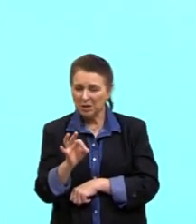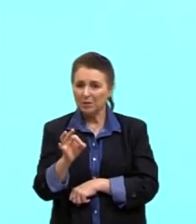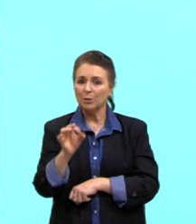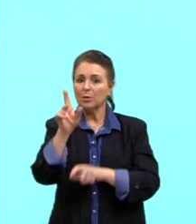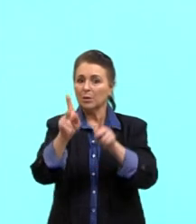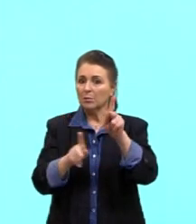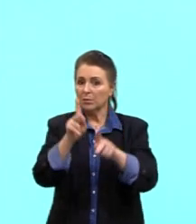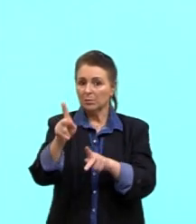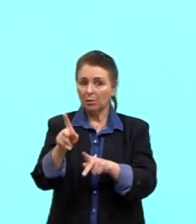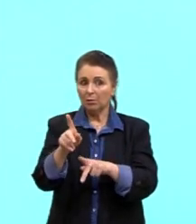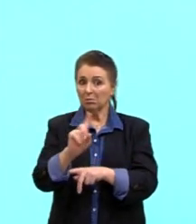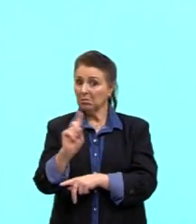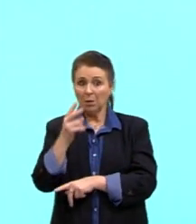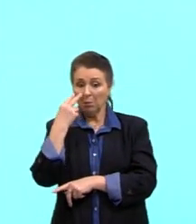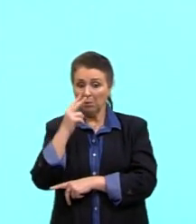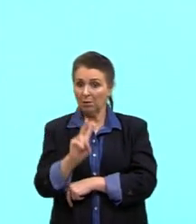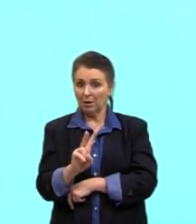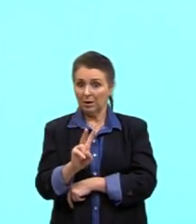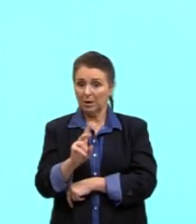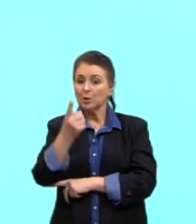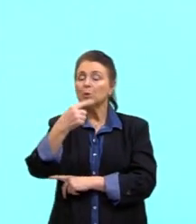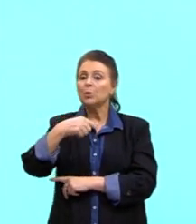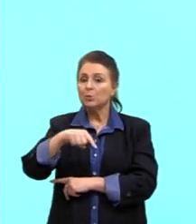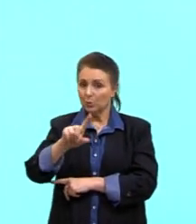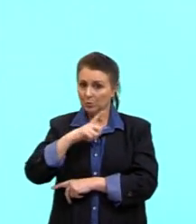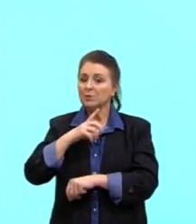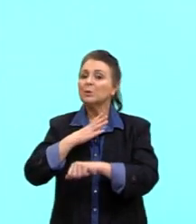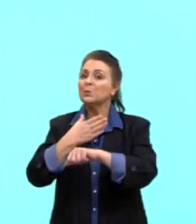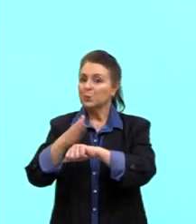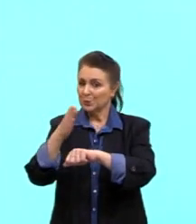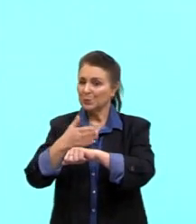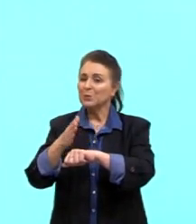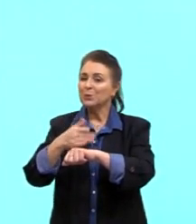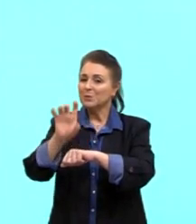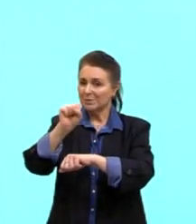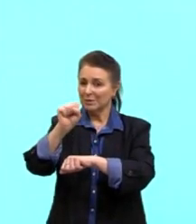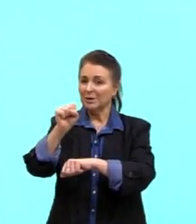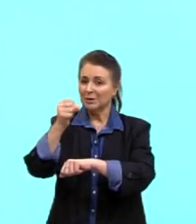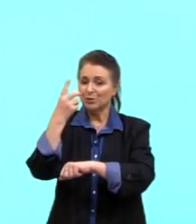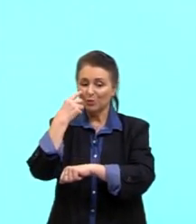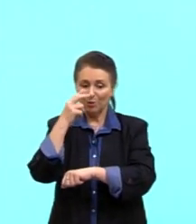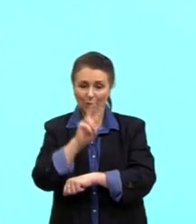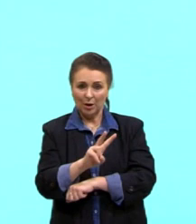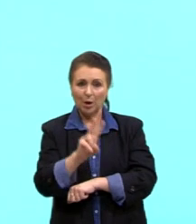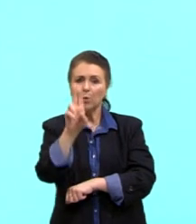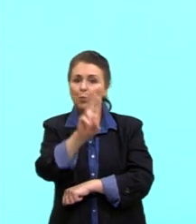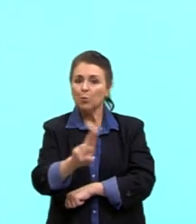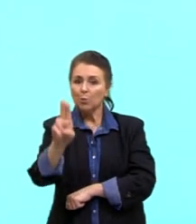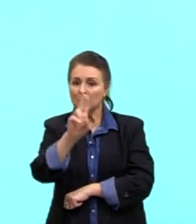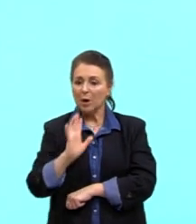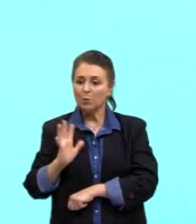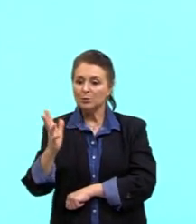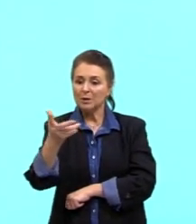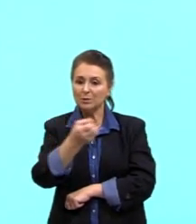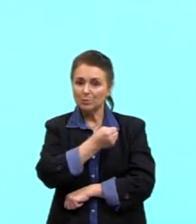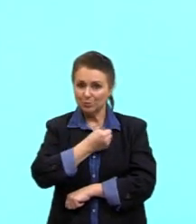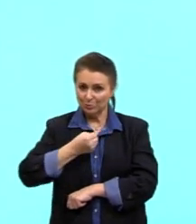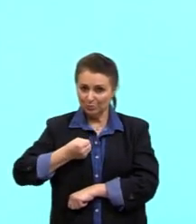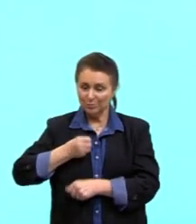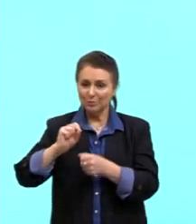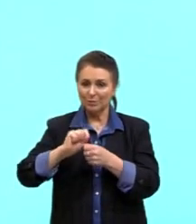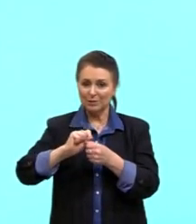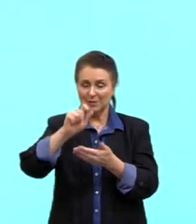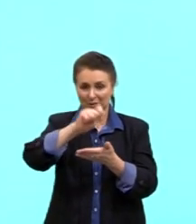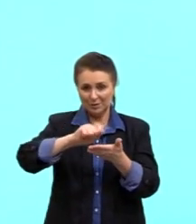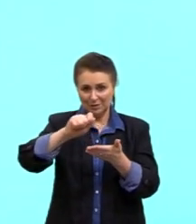não assiste e o restante tem o costume de assistir. Usem os dados numéricos aí a favor de vocês. Aqui